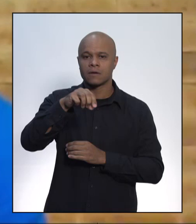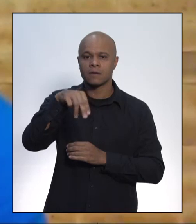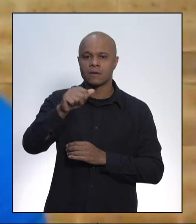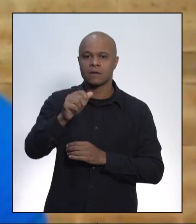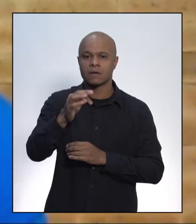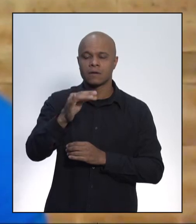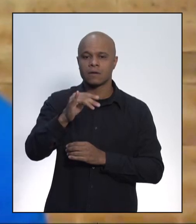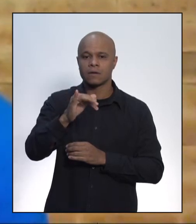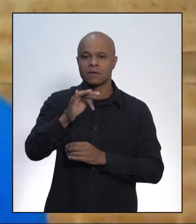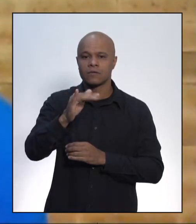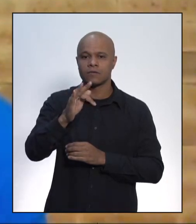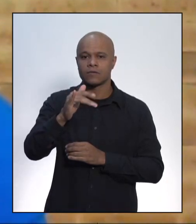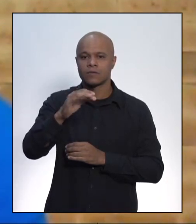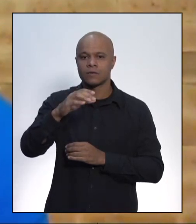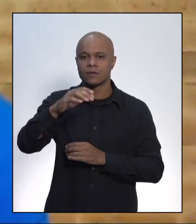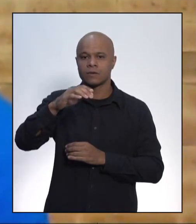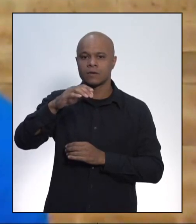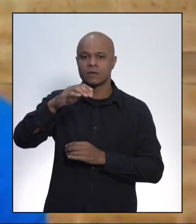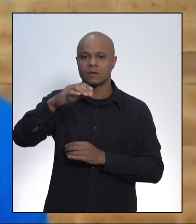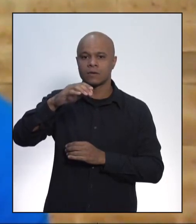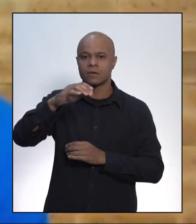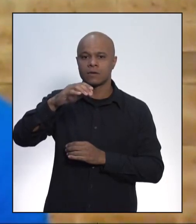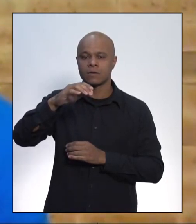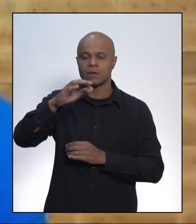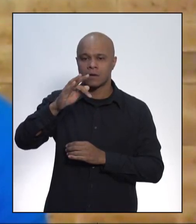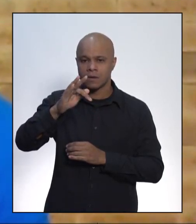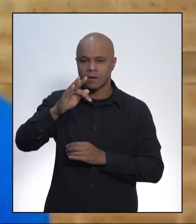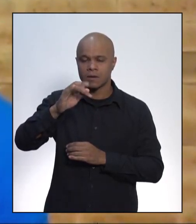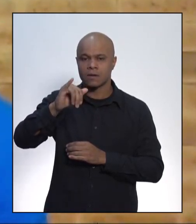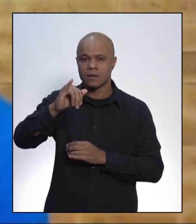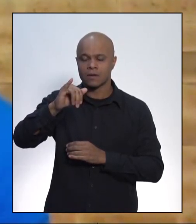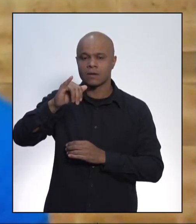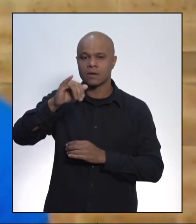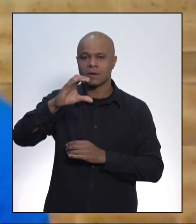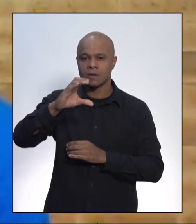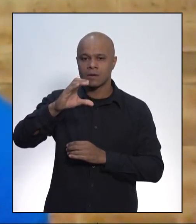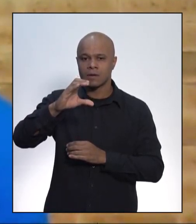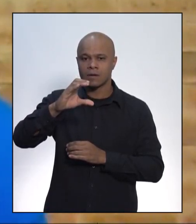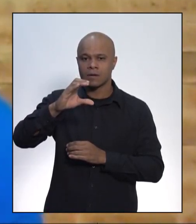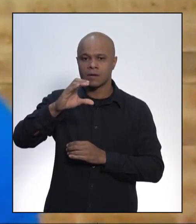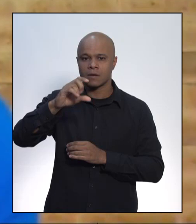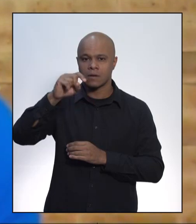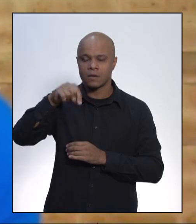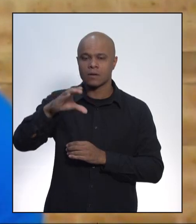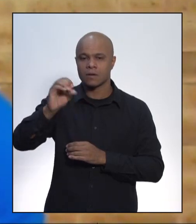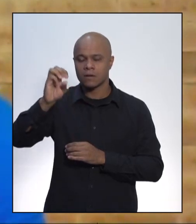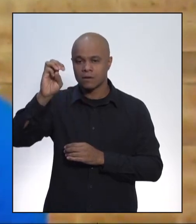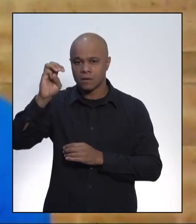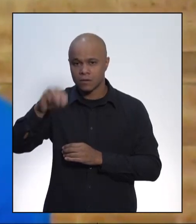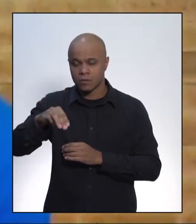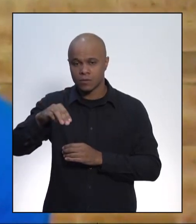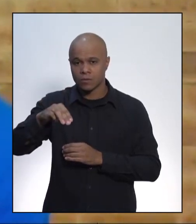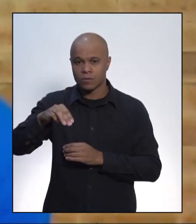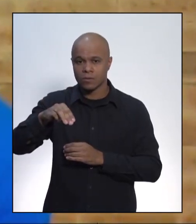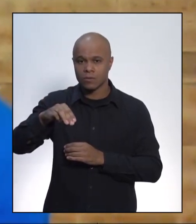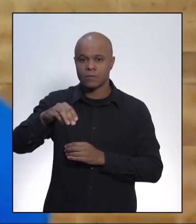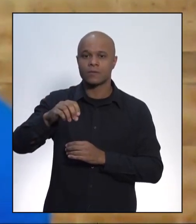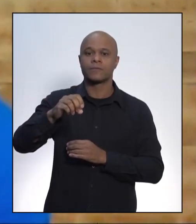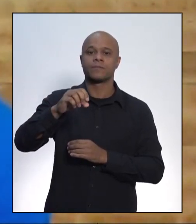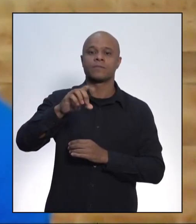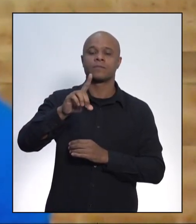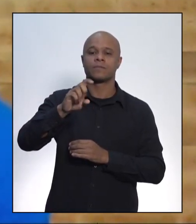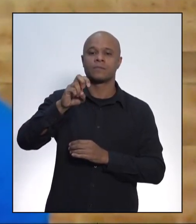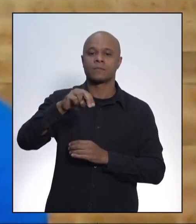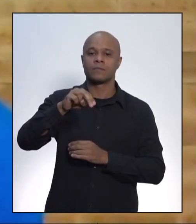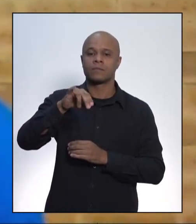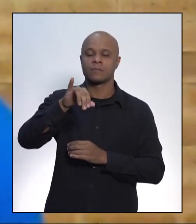Maria A, T de Tatu I, F de Faca I, C de Cachorro, .com. Denis, com dois N's,